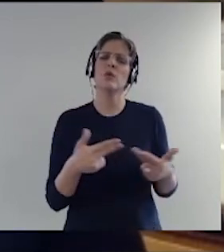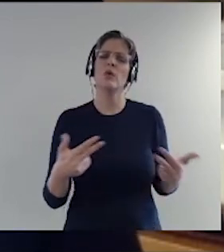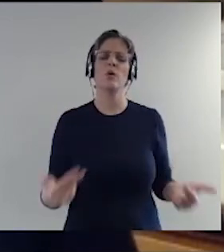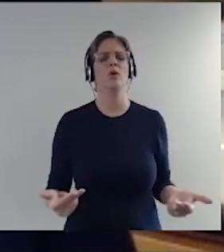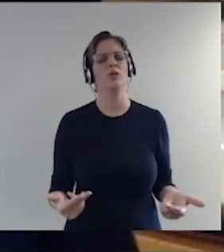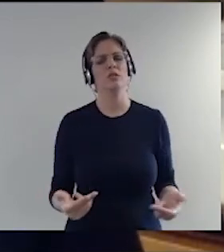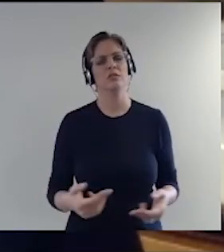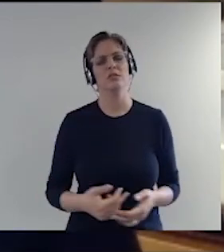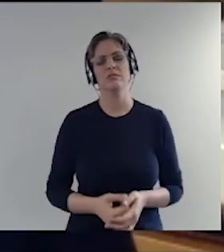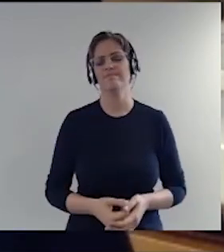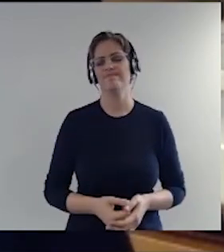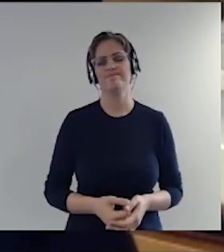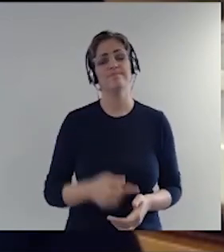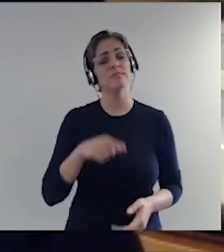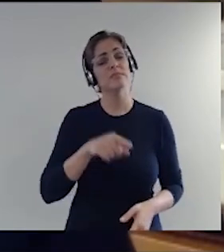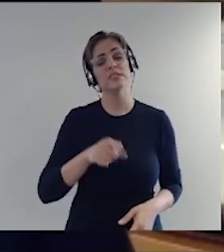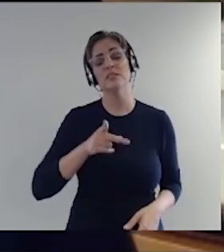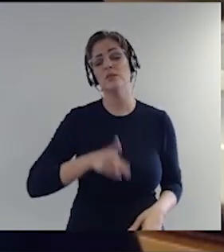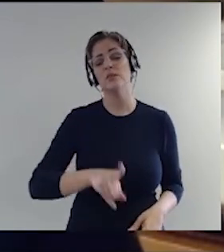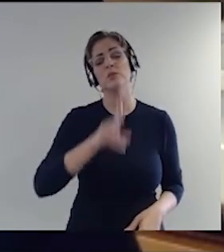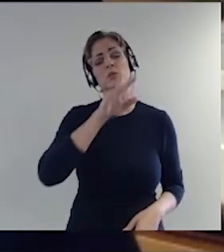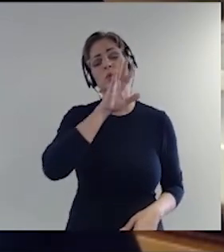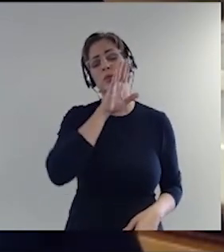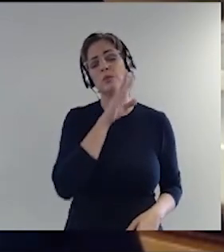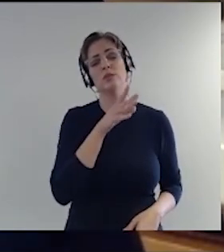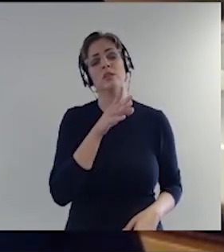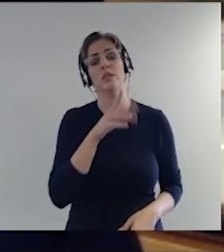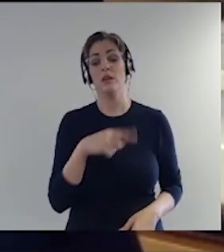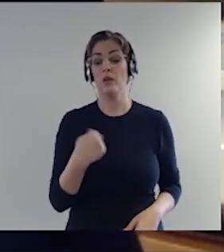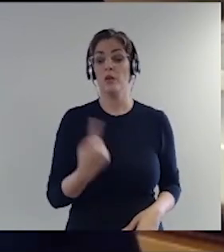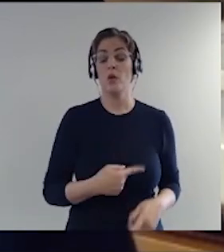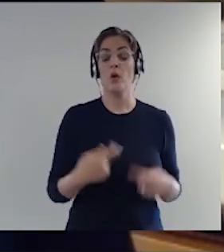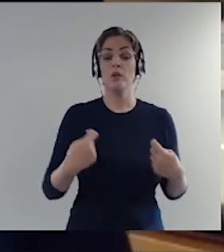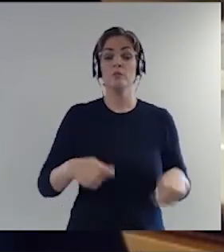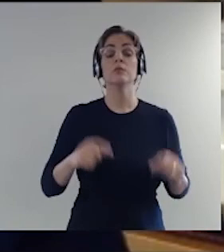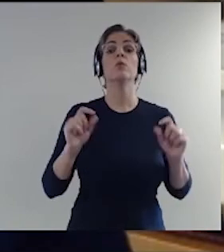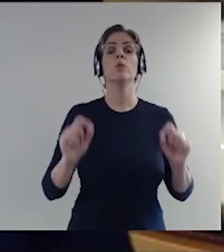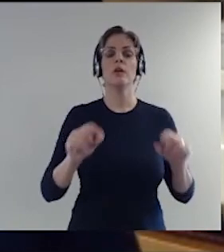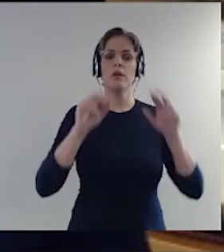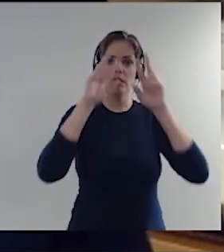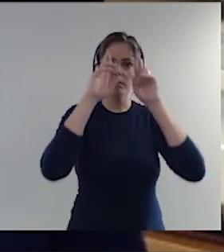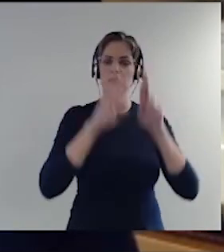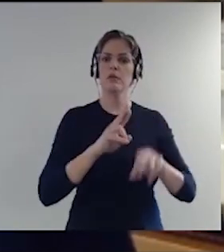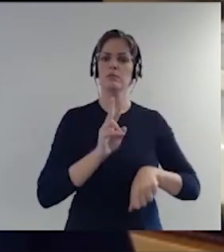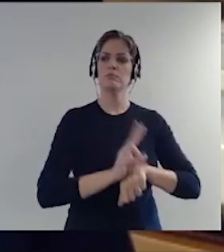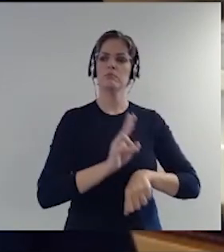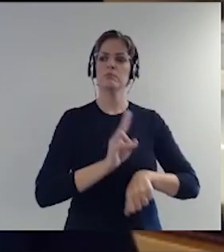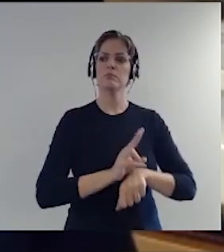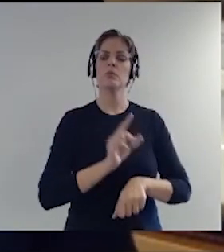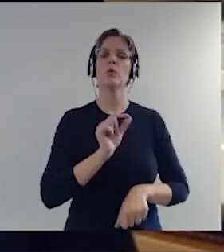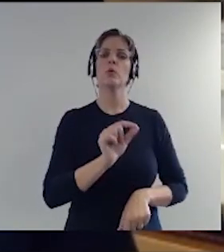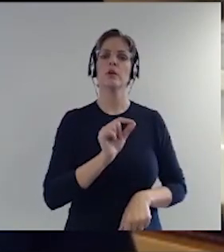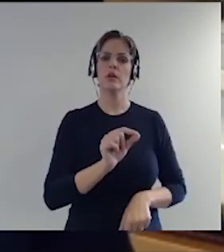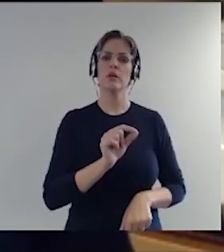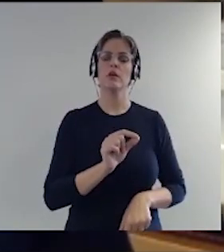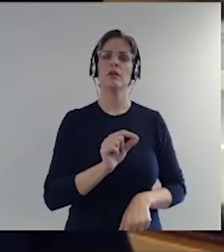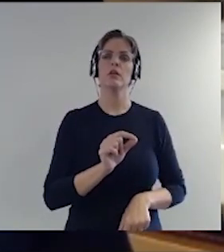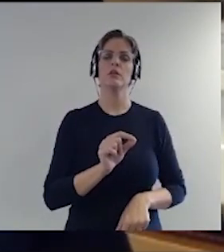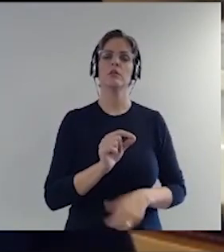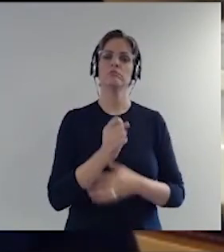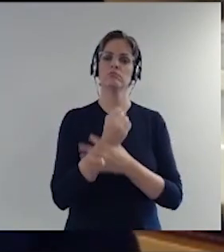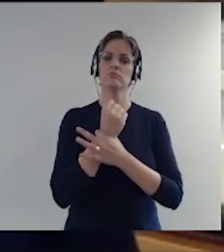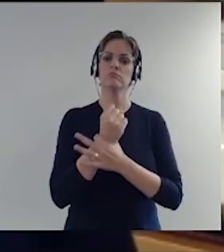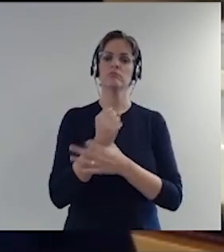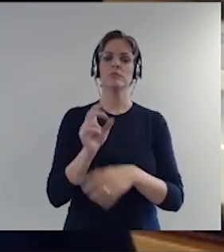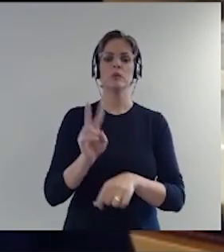continuaremos agredindo e ofendendo aquilo que nós todos deveríamos mais respeitar, que é a rigidez física e